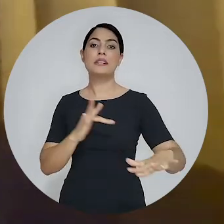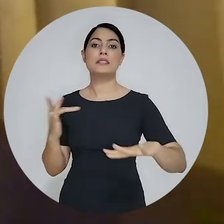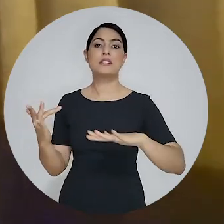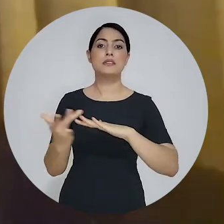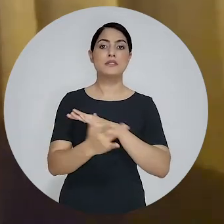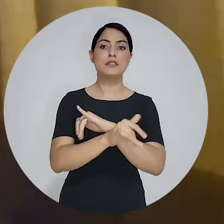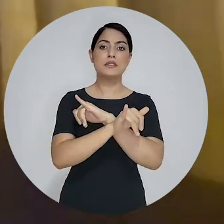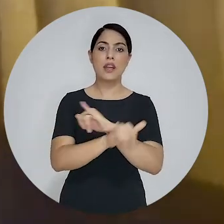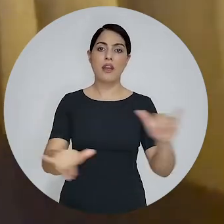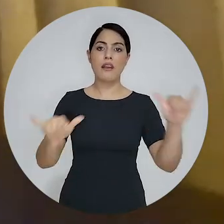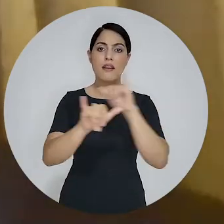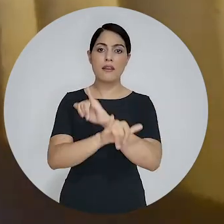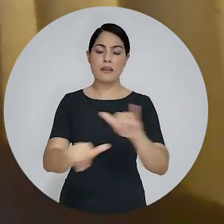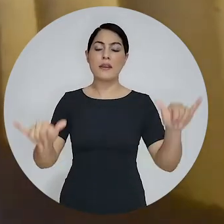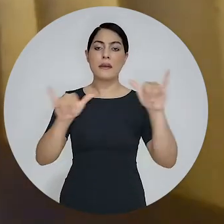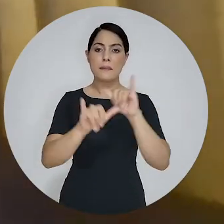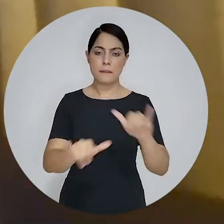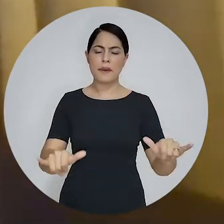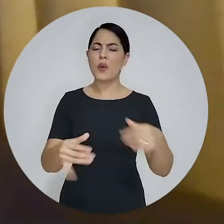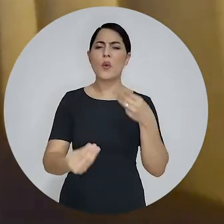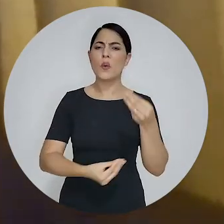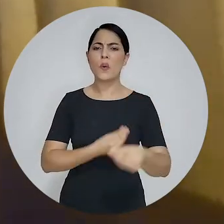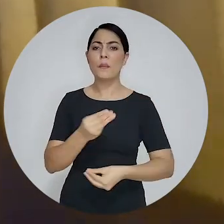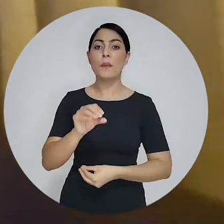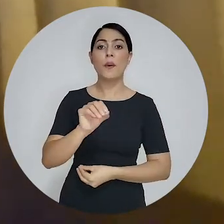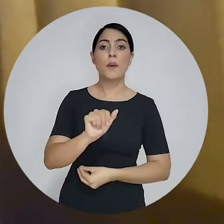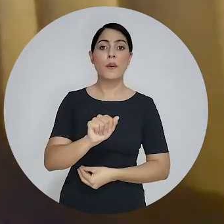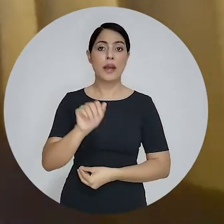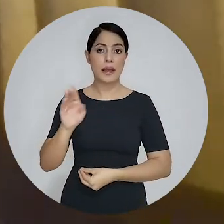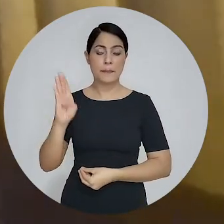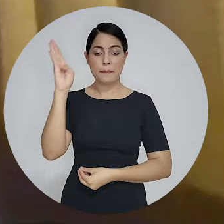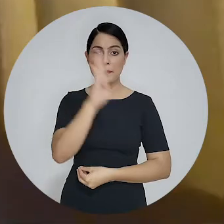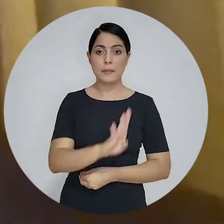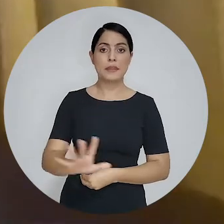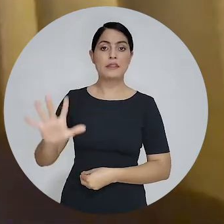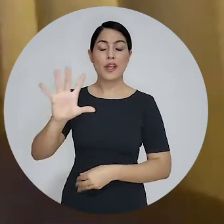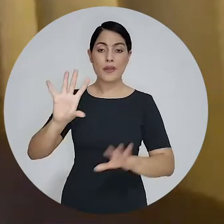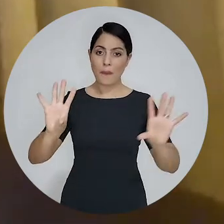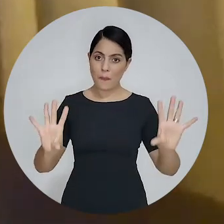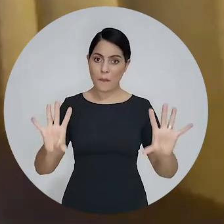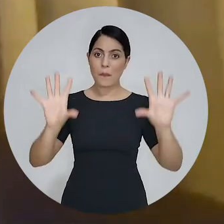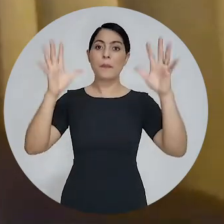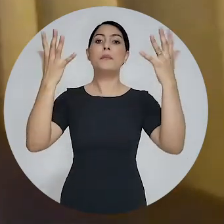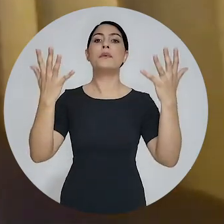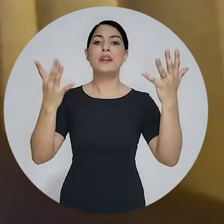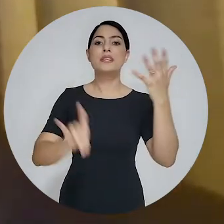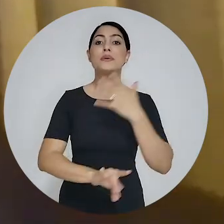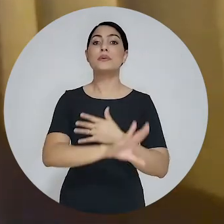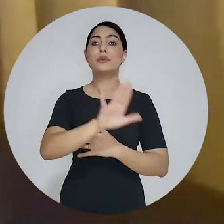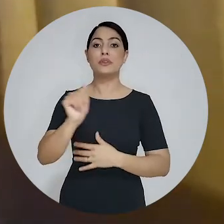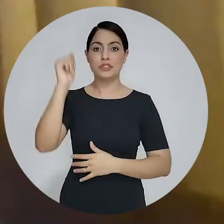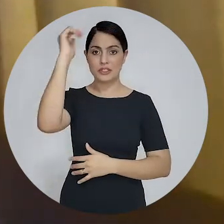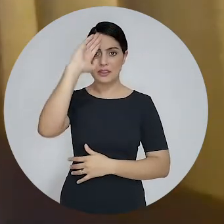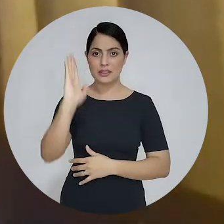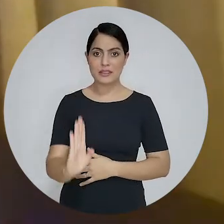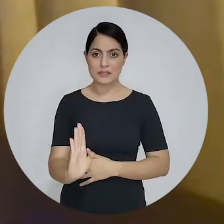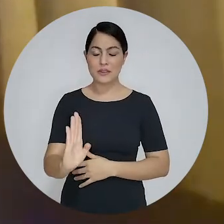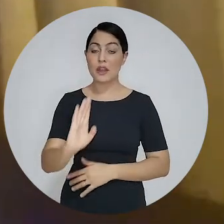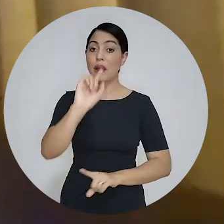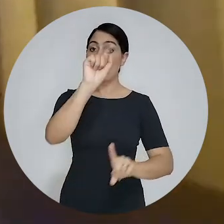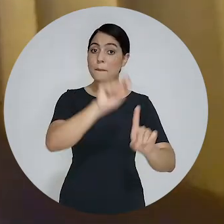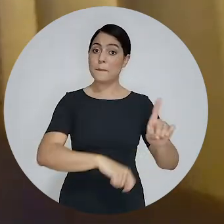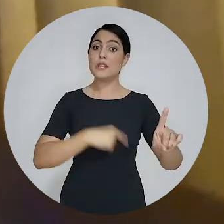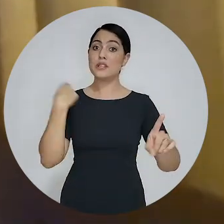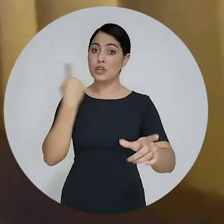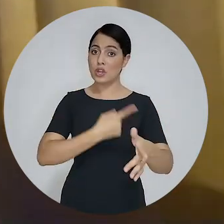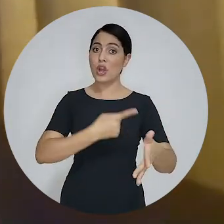pelas redes sociais da OAB Nacional de comemoração desse Dia Nacional,